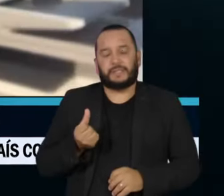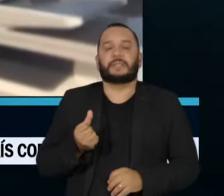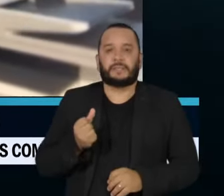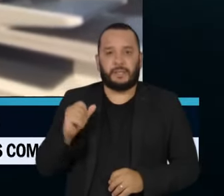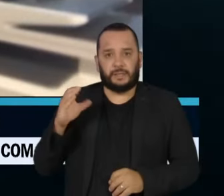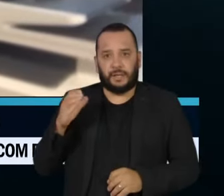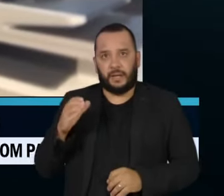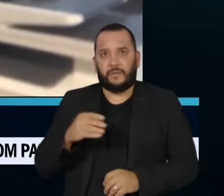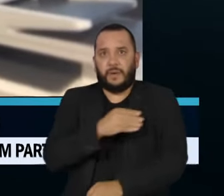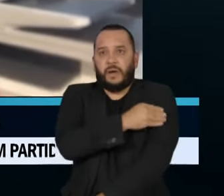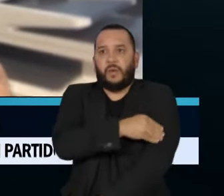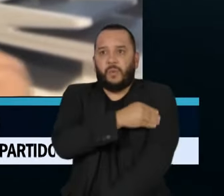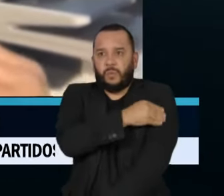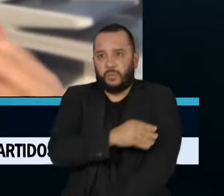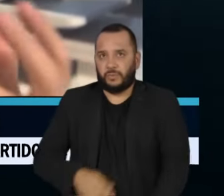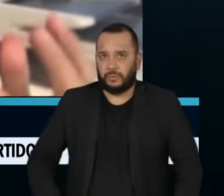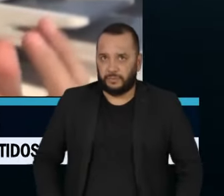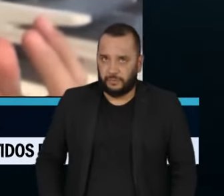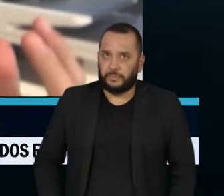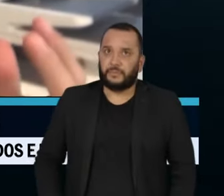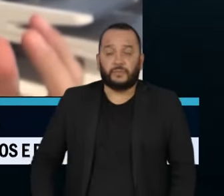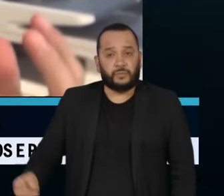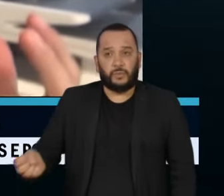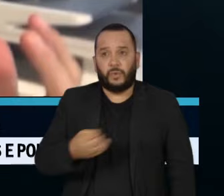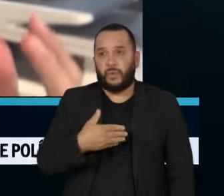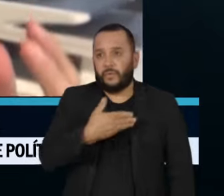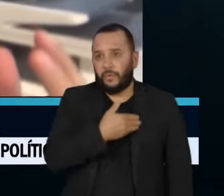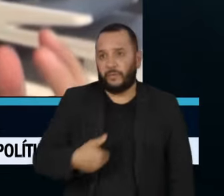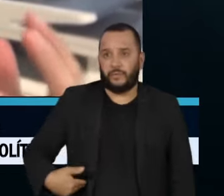etanol. Por determinação do novo governo,